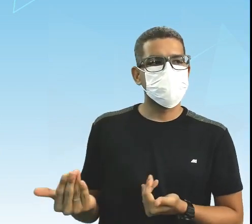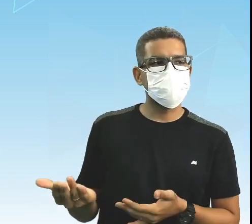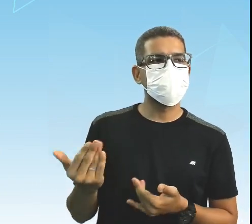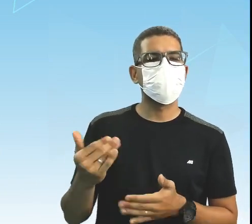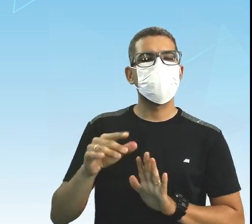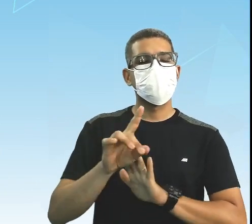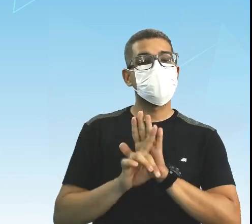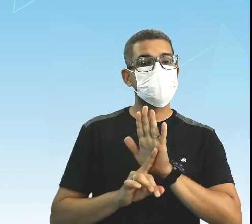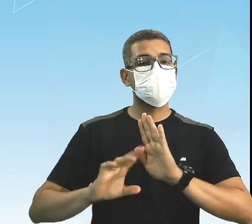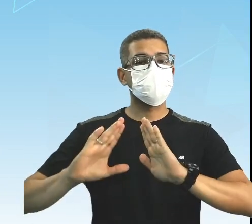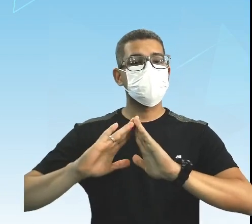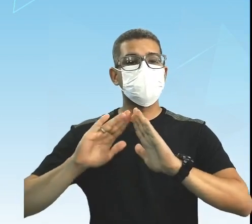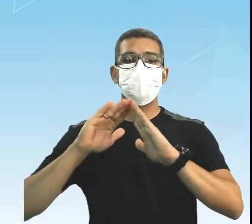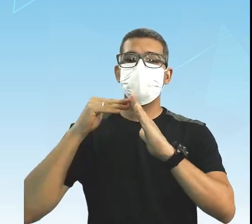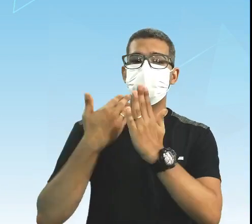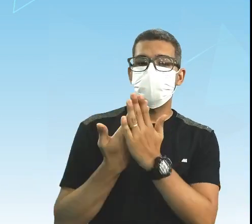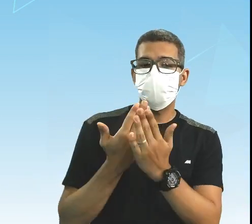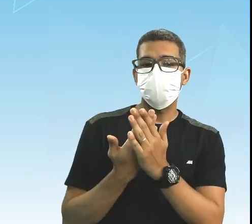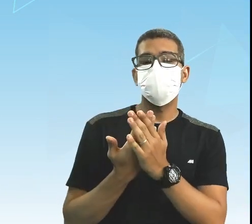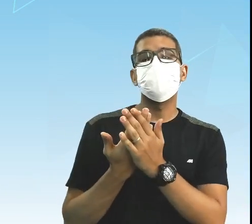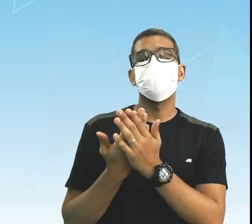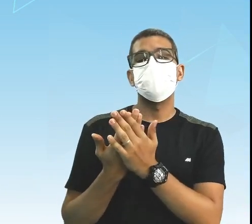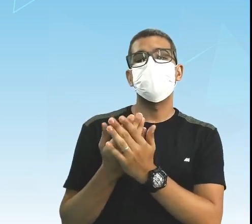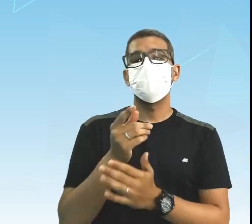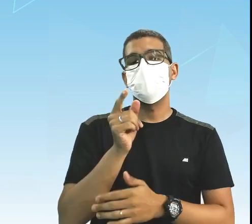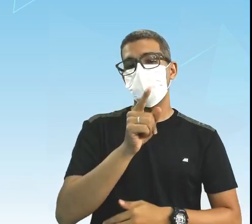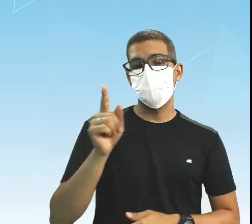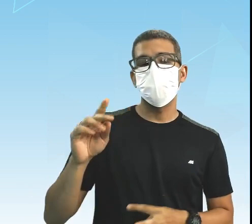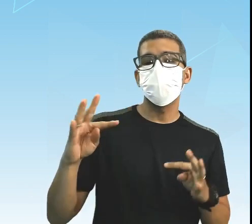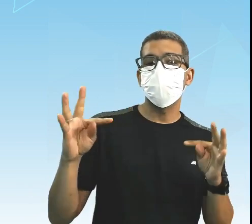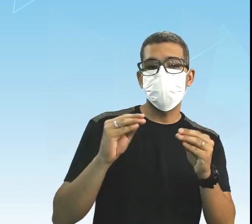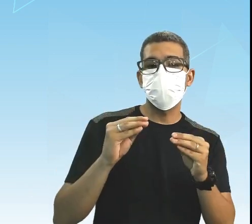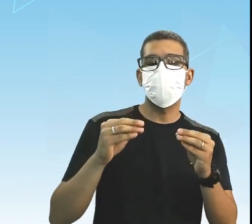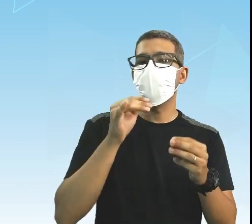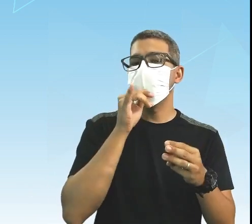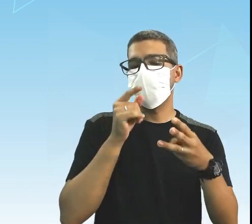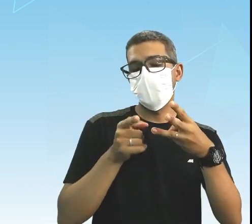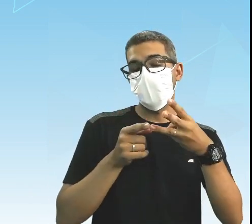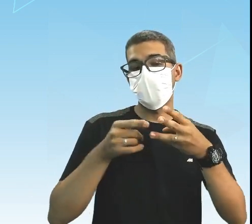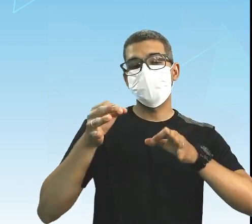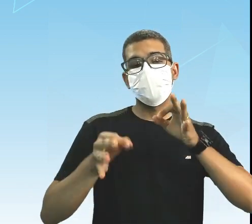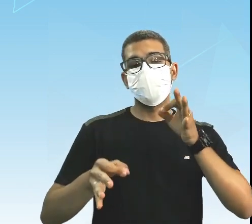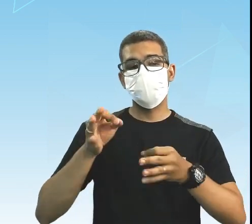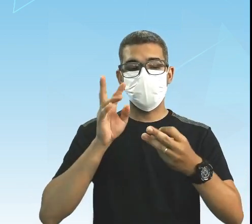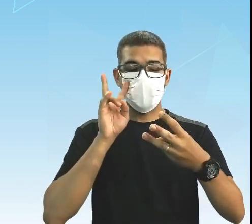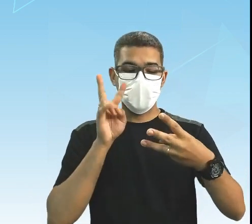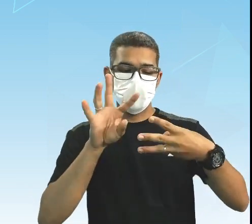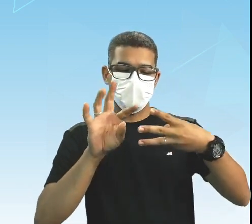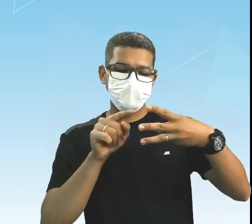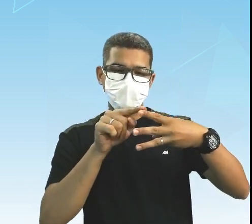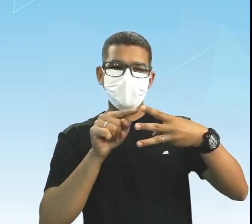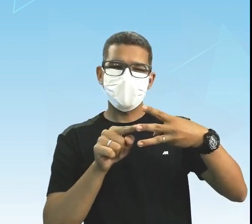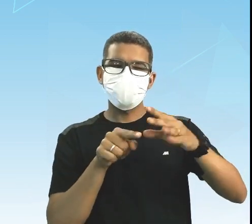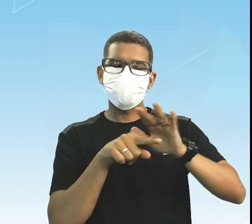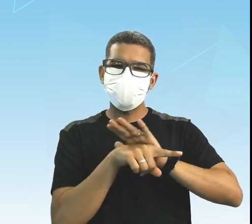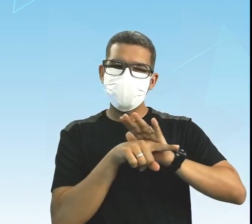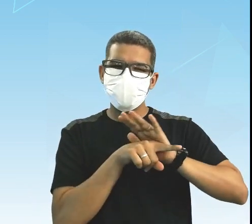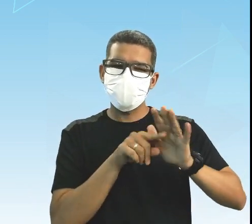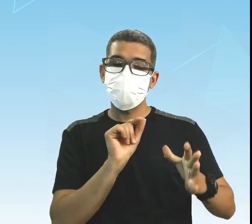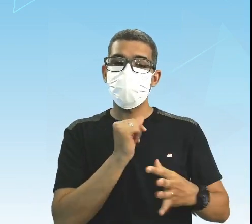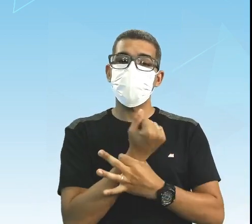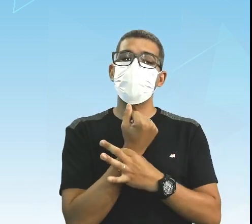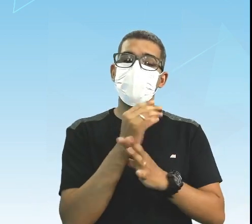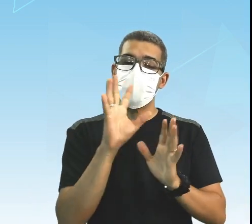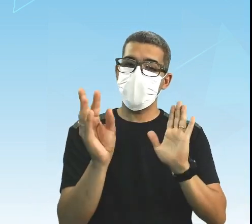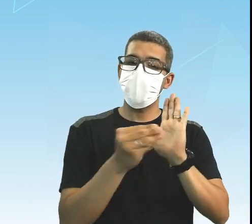moradia, tem direito disso. Então, o judiciário vai garantir, vai poder segurar essa lei